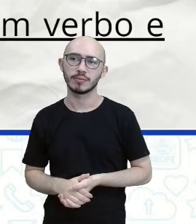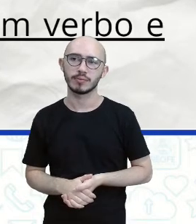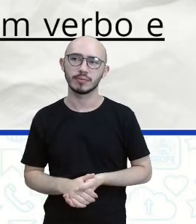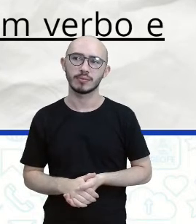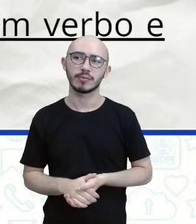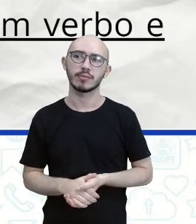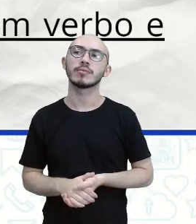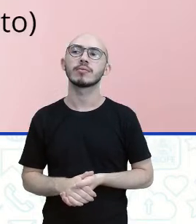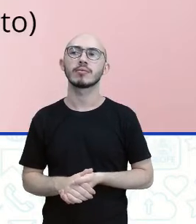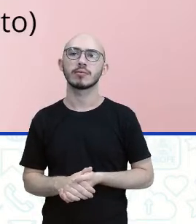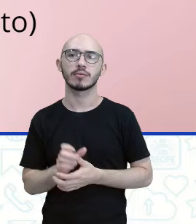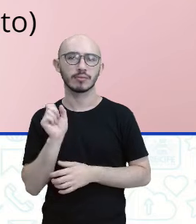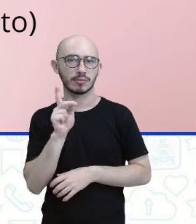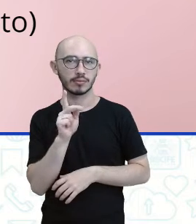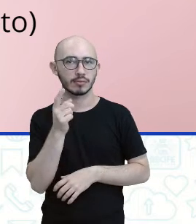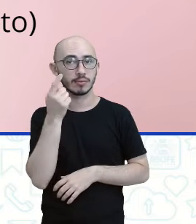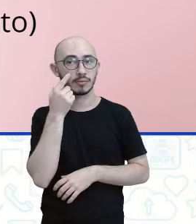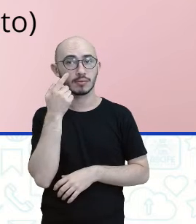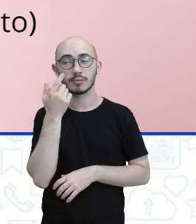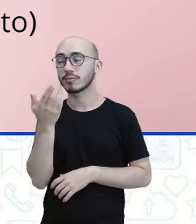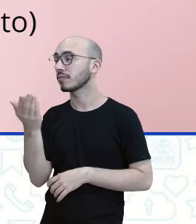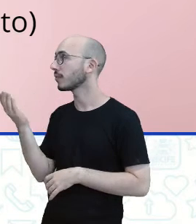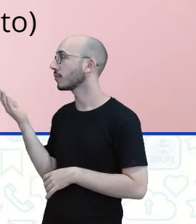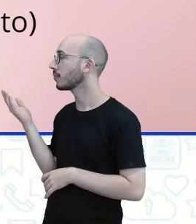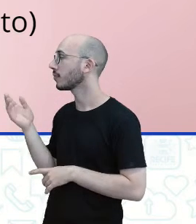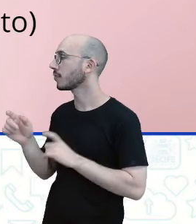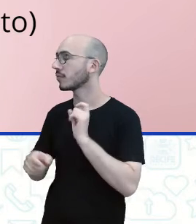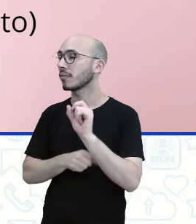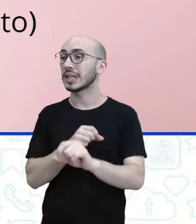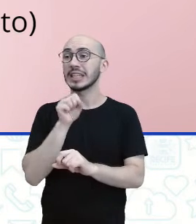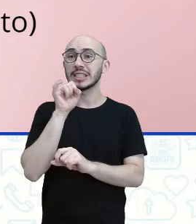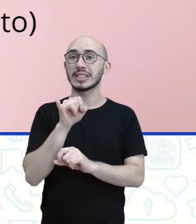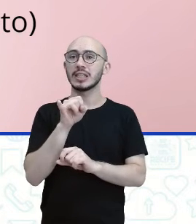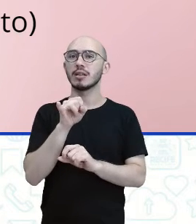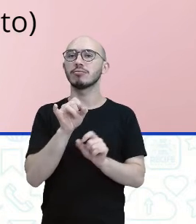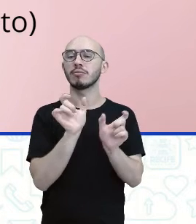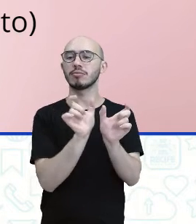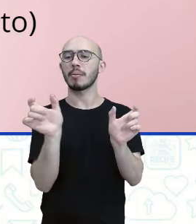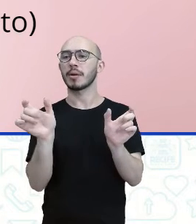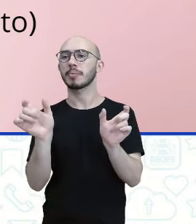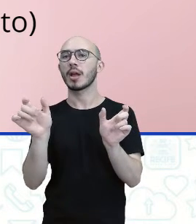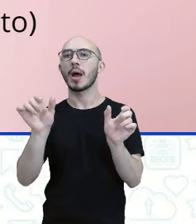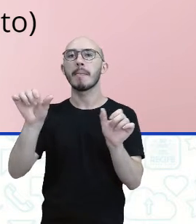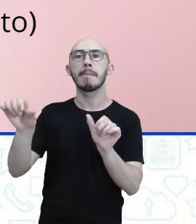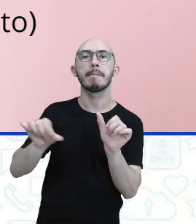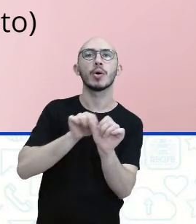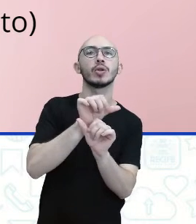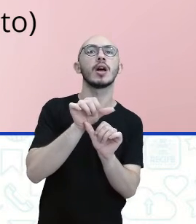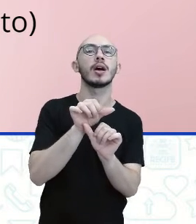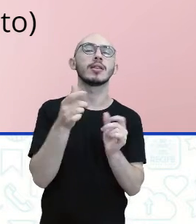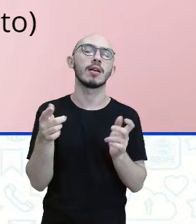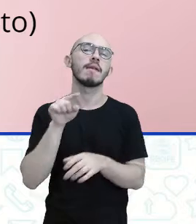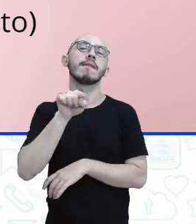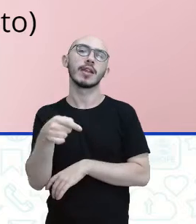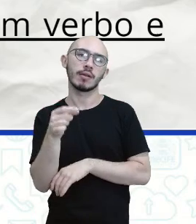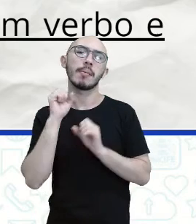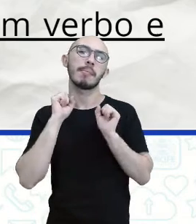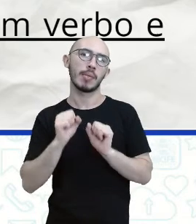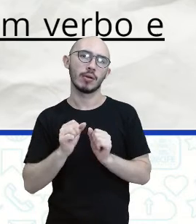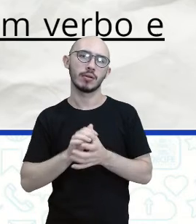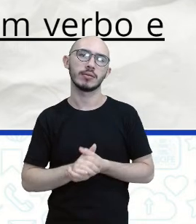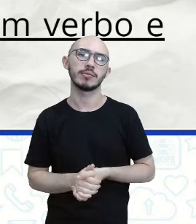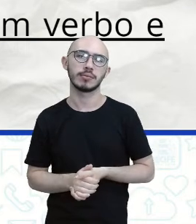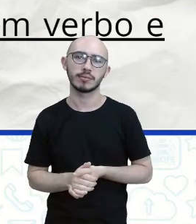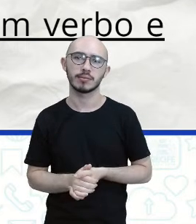verbo e complementos. Quando eu altero essa ordem, é que eu posso usar a vírgula. Então, se eu